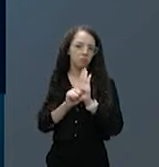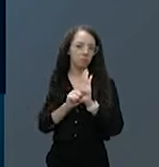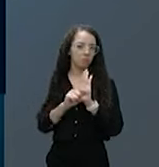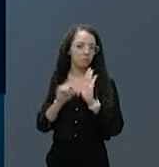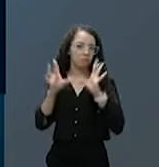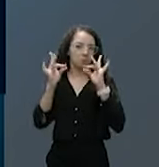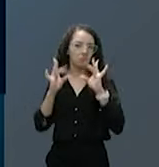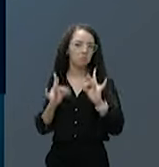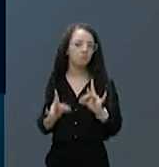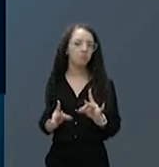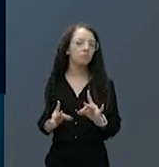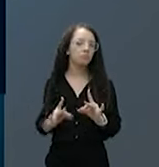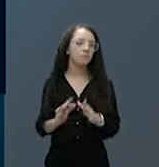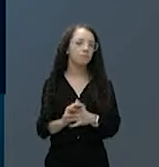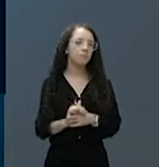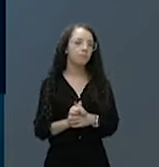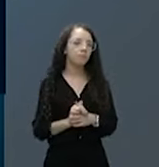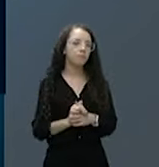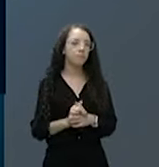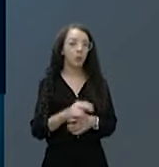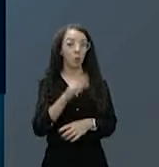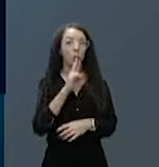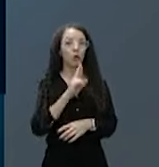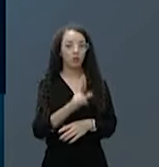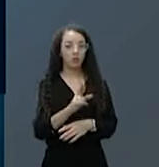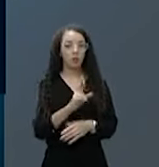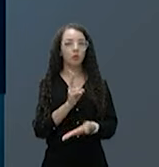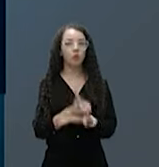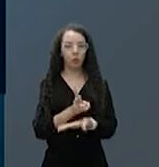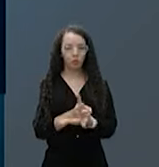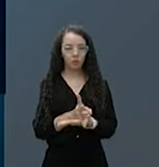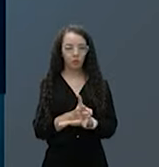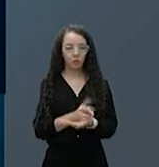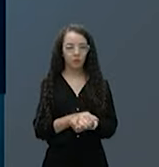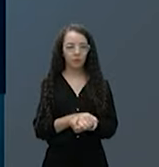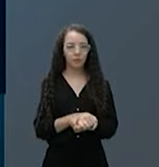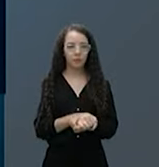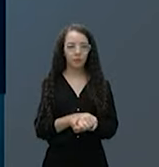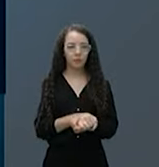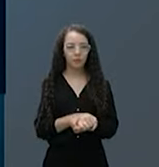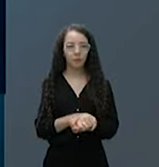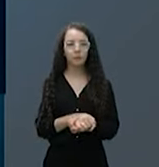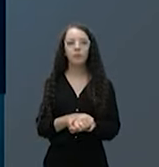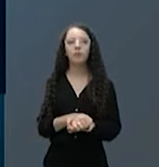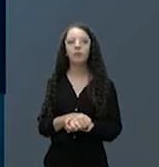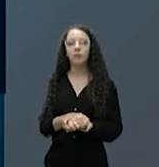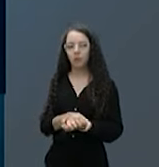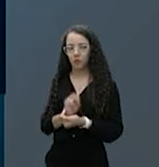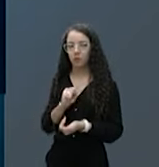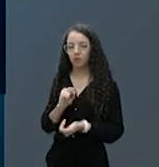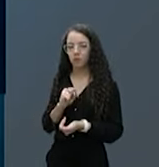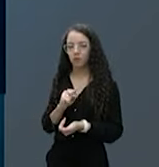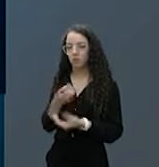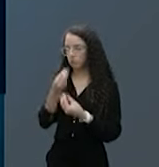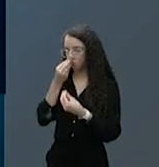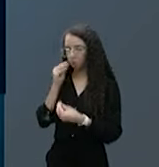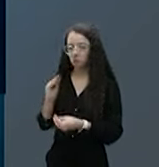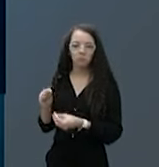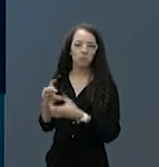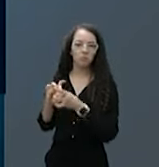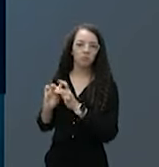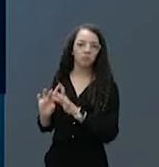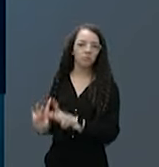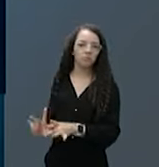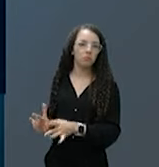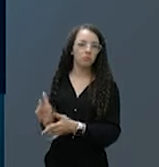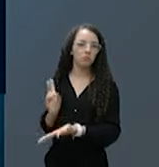movimentação. O resultado deste é o mesmo. Nega provimento. É o mesmo. A garra que nega provimento. Você me permite?